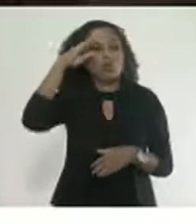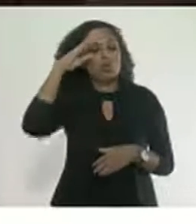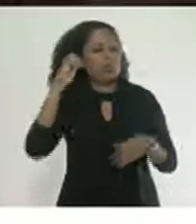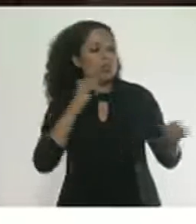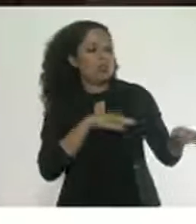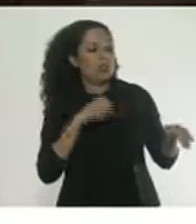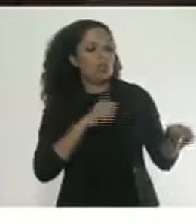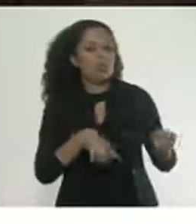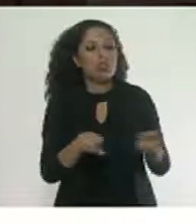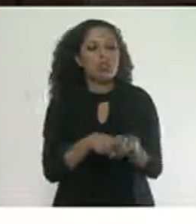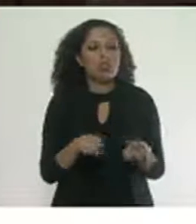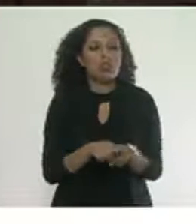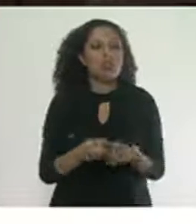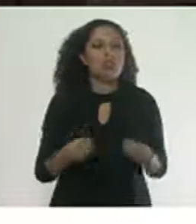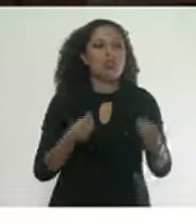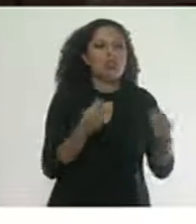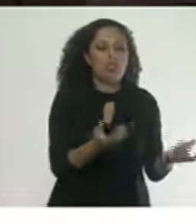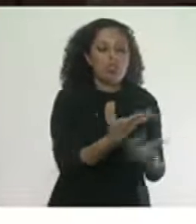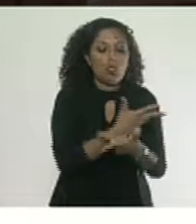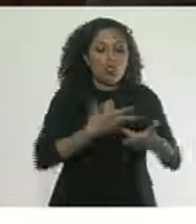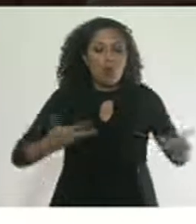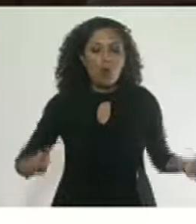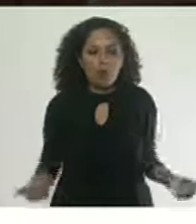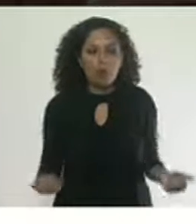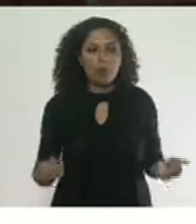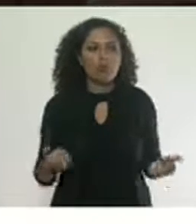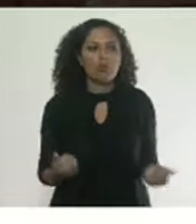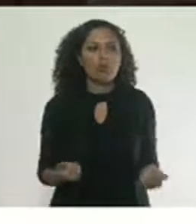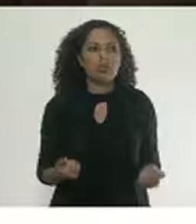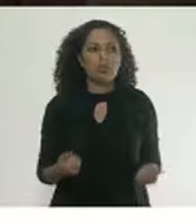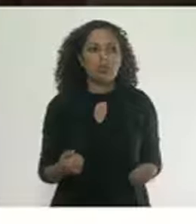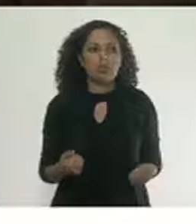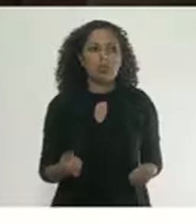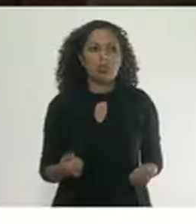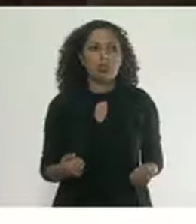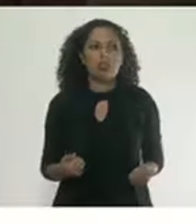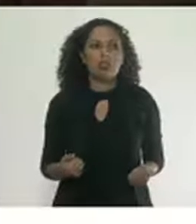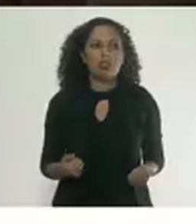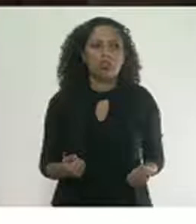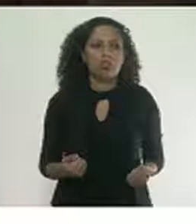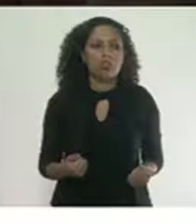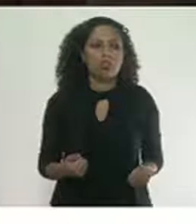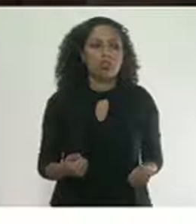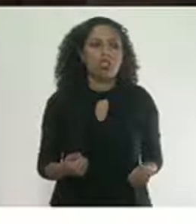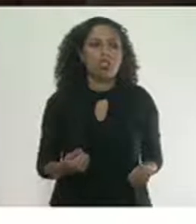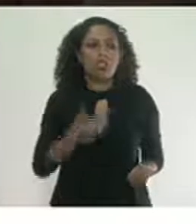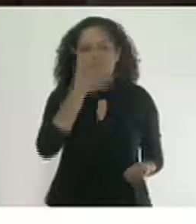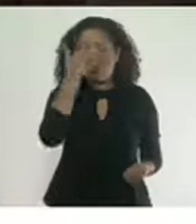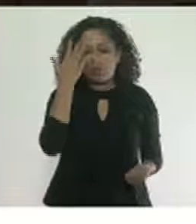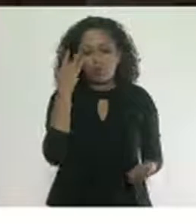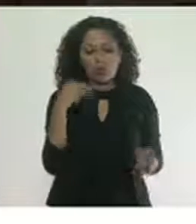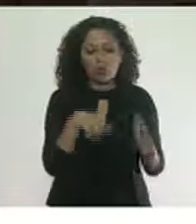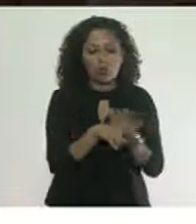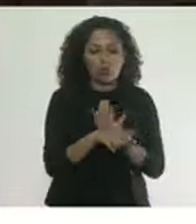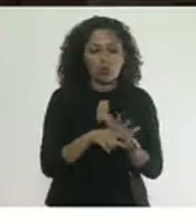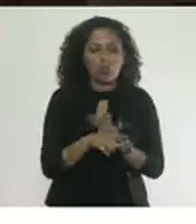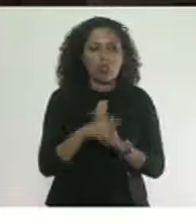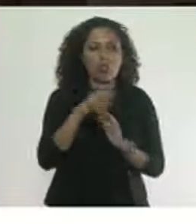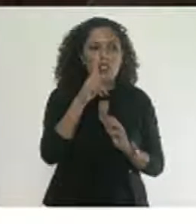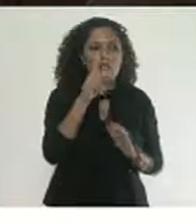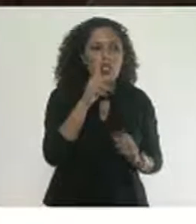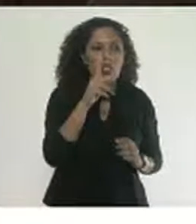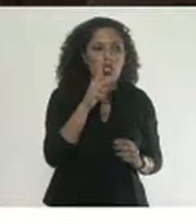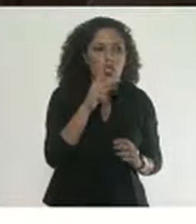pudesse fornecer meios físicos e materiais, inclusive diárias, aos fiscais do